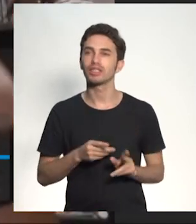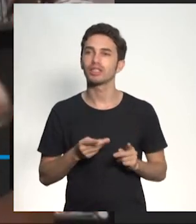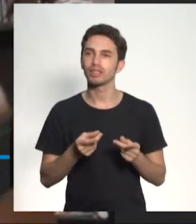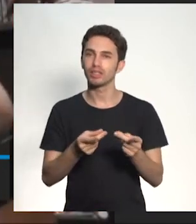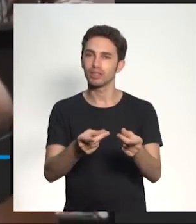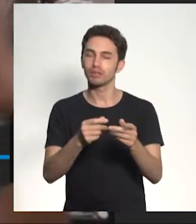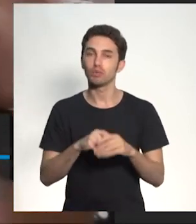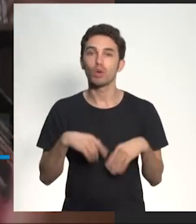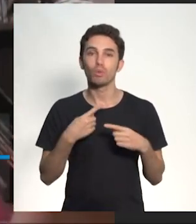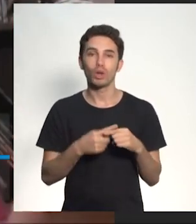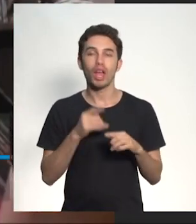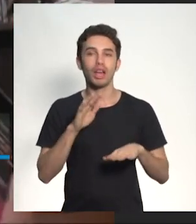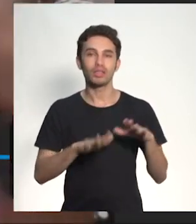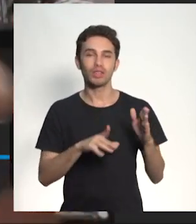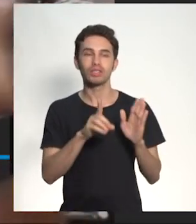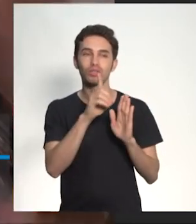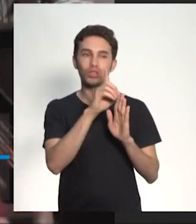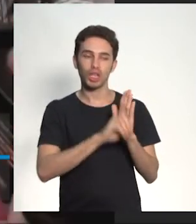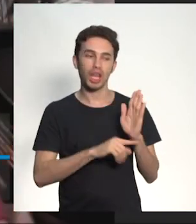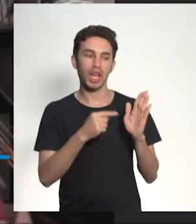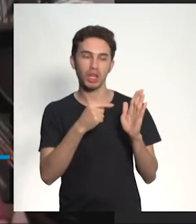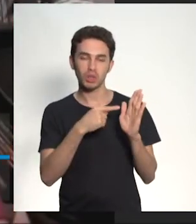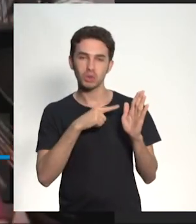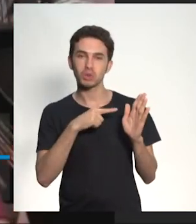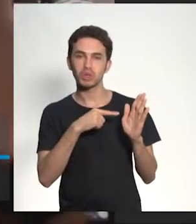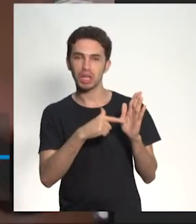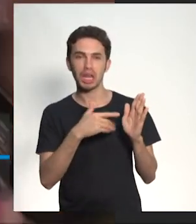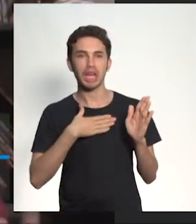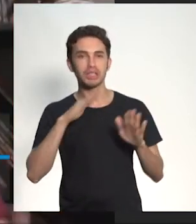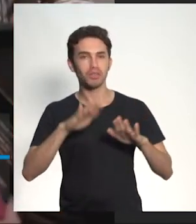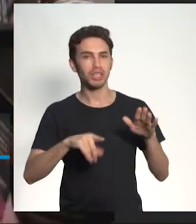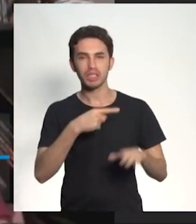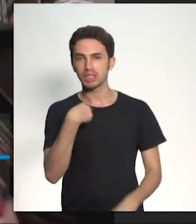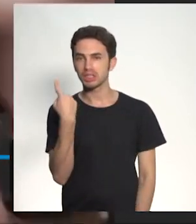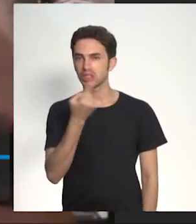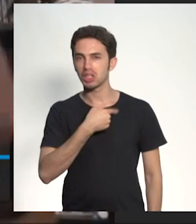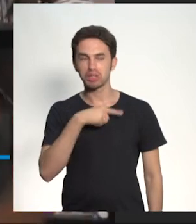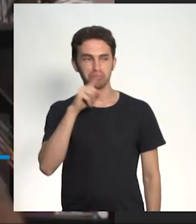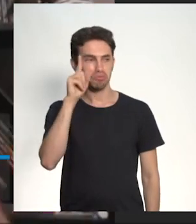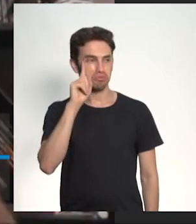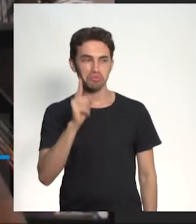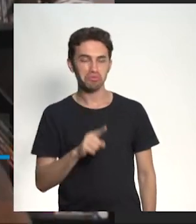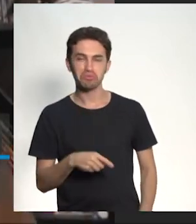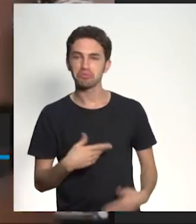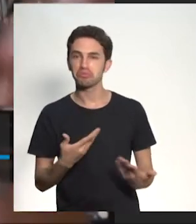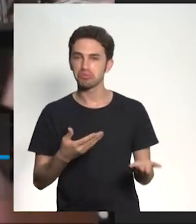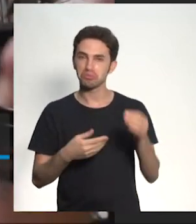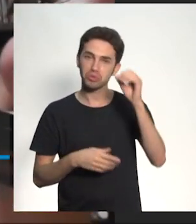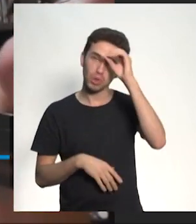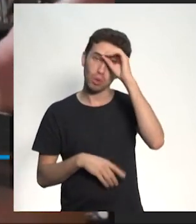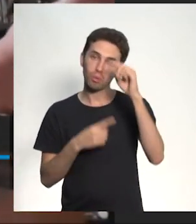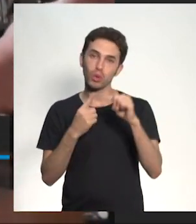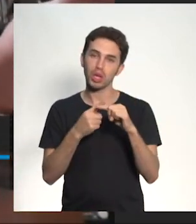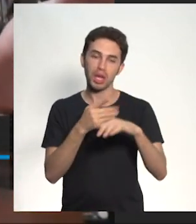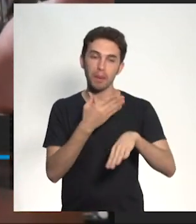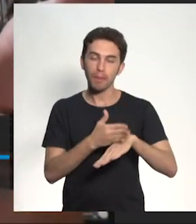vezes existem direitos que estão lá no papel e a gente nem sabe que eles existem, porque justamente não estão sendo colocados em